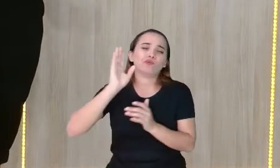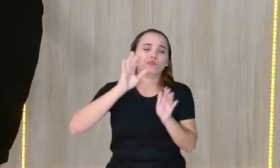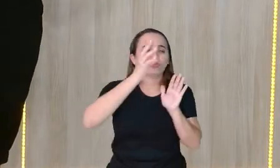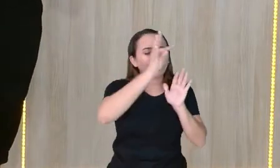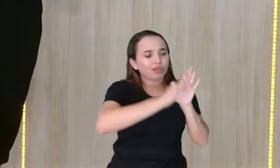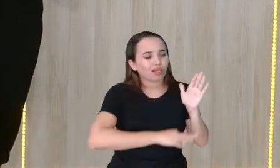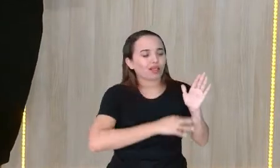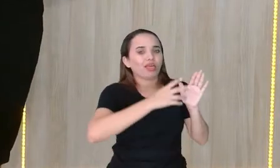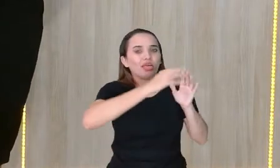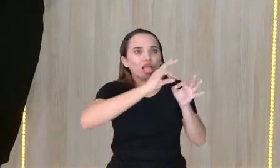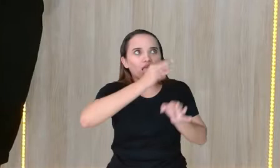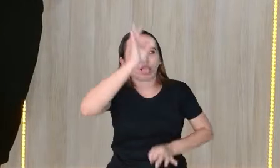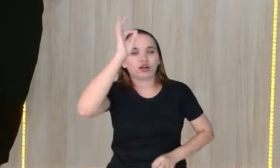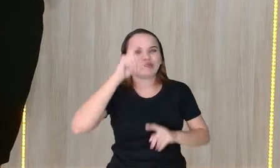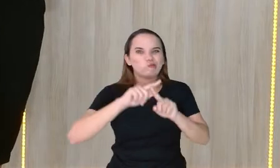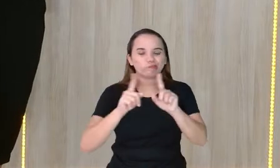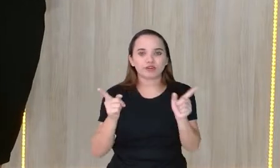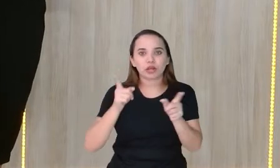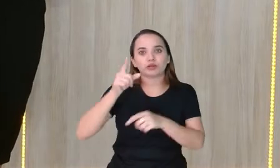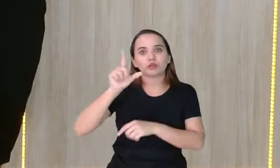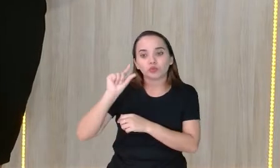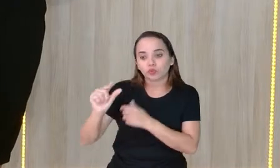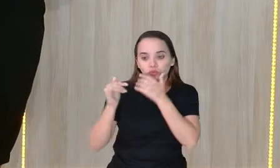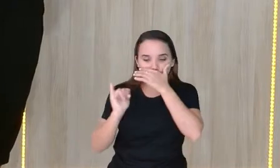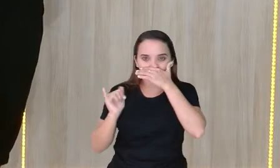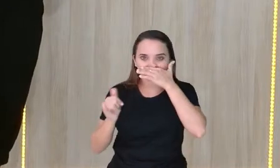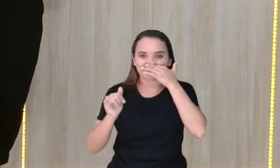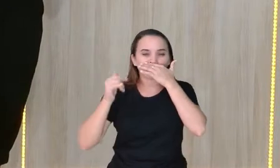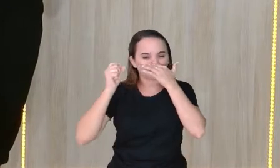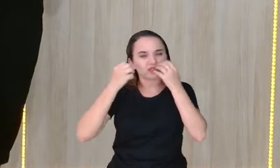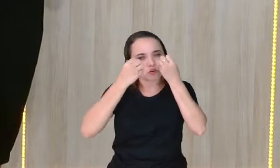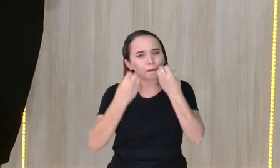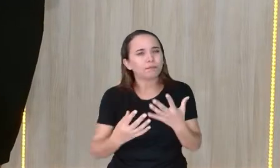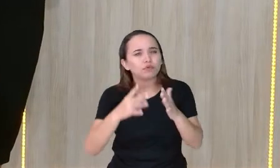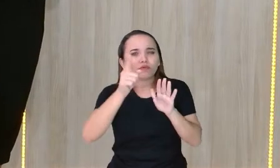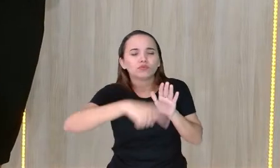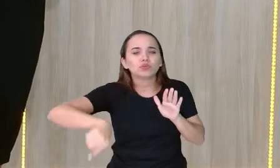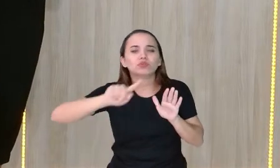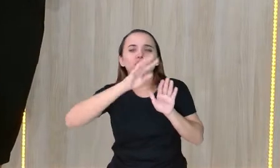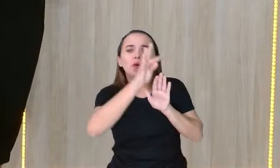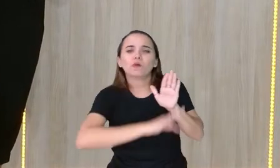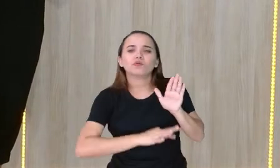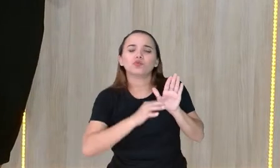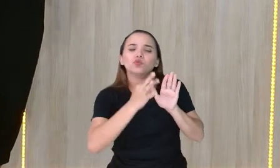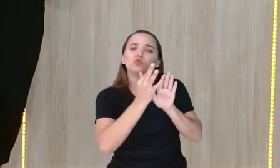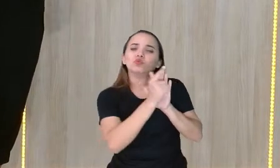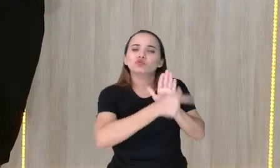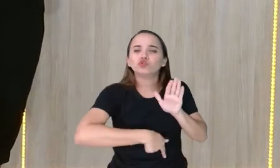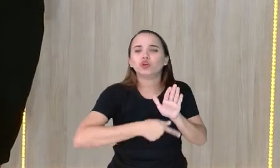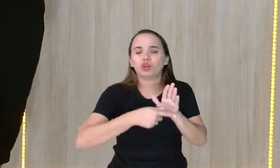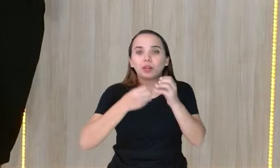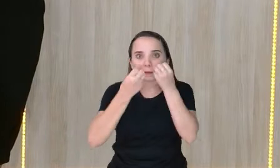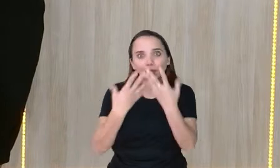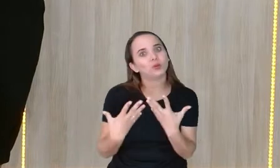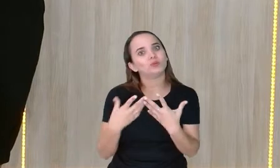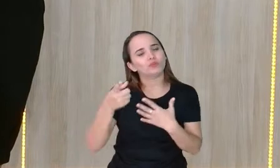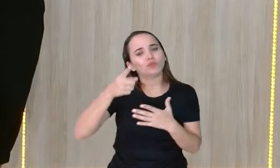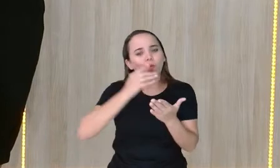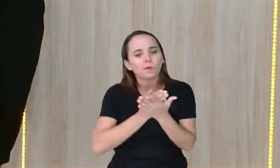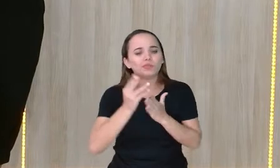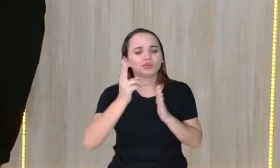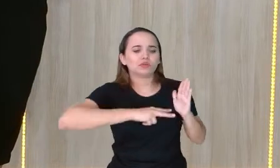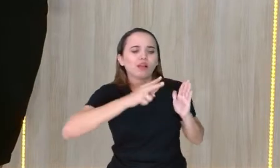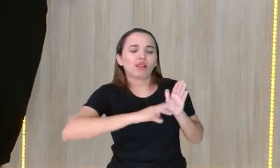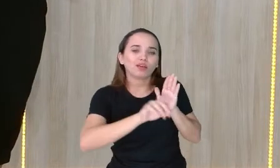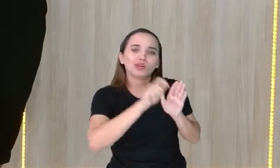um gênero interessante para que vocês comecem, não só a leitura, como também a escrita. Eu juro, é realmente muito divertido você